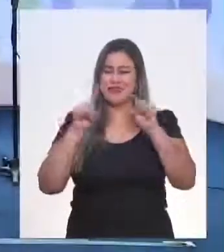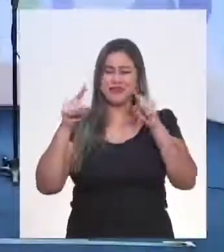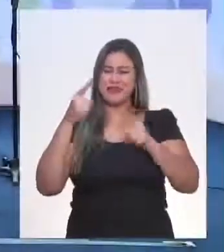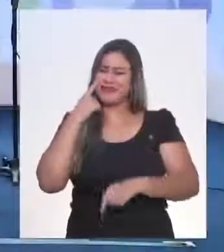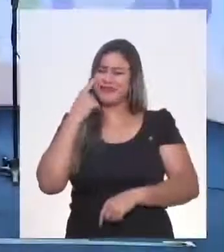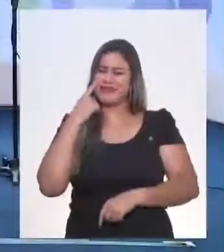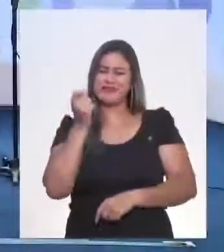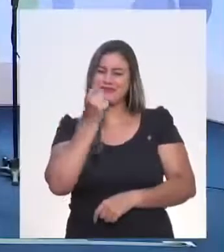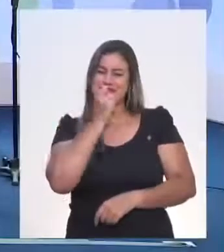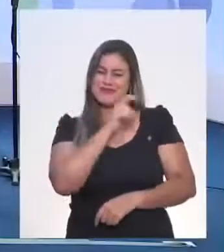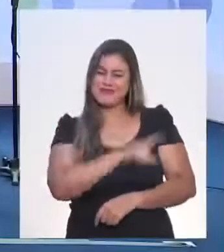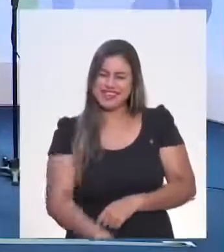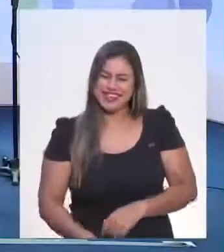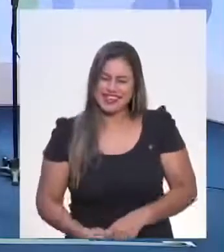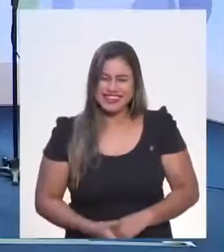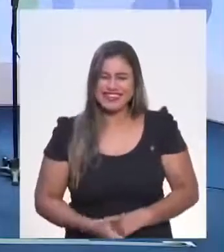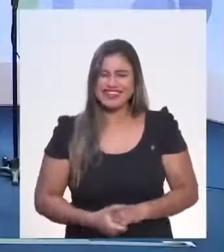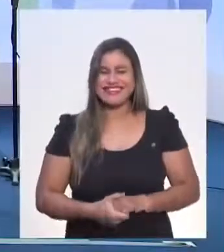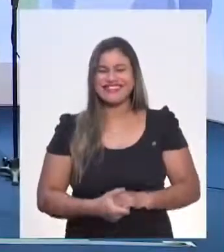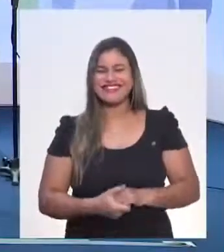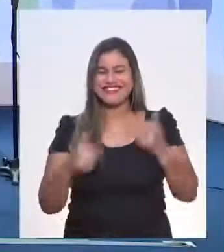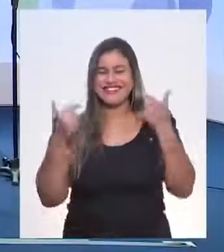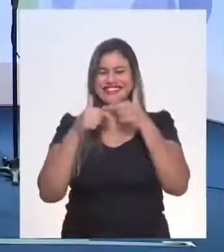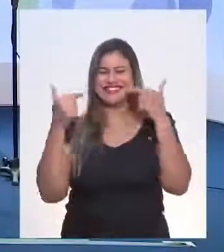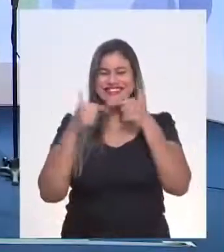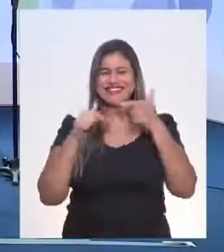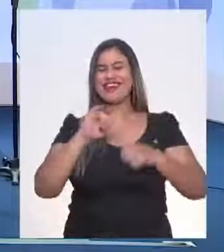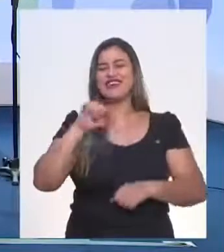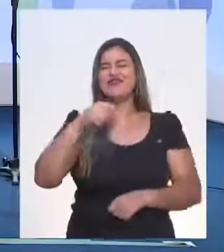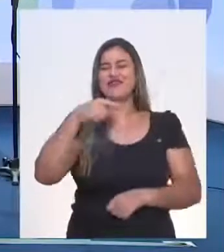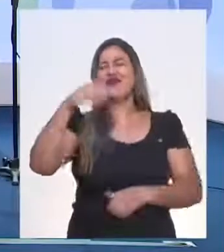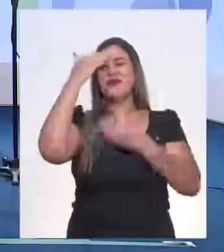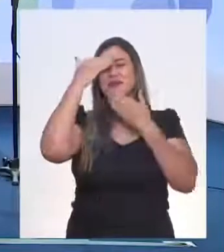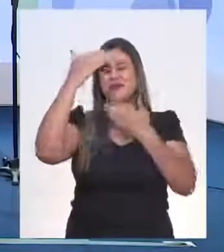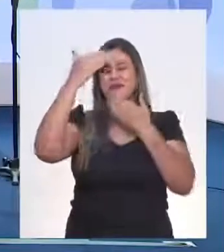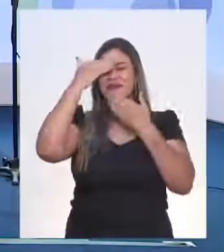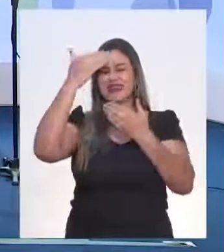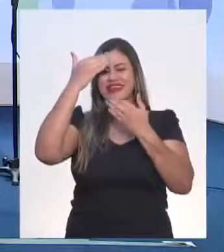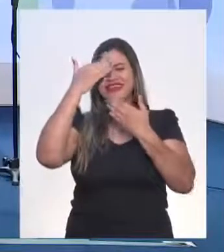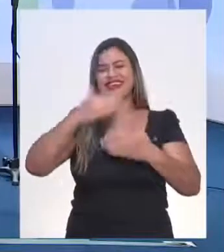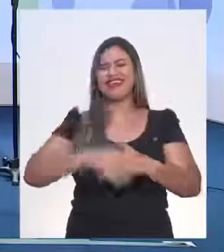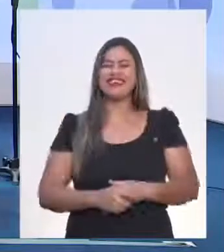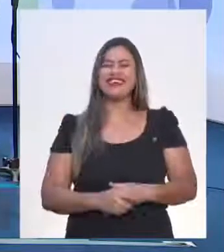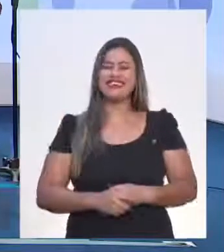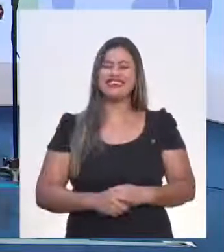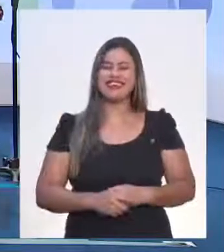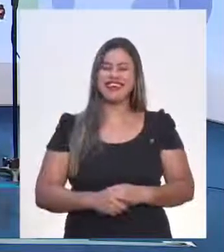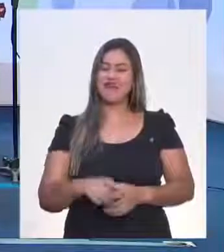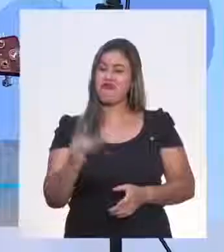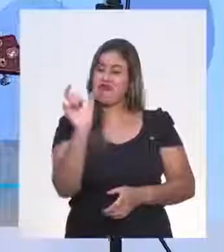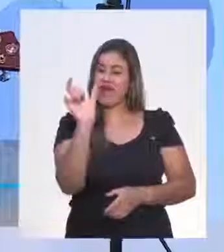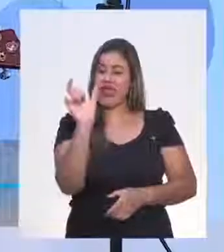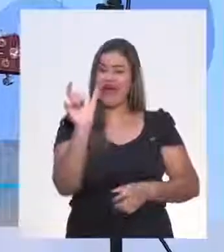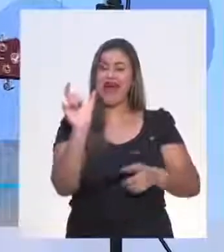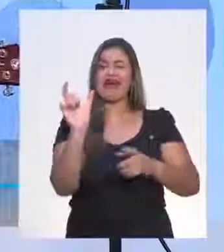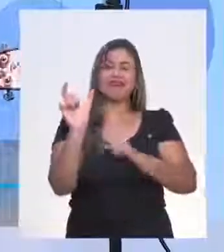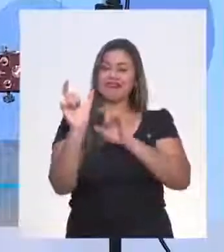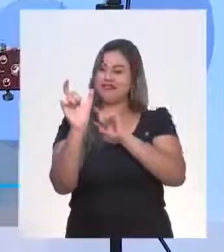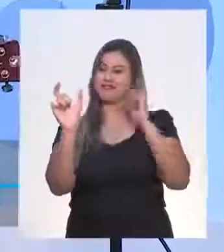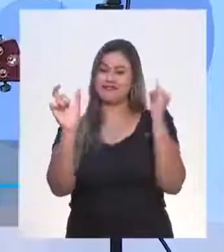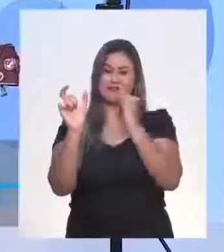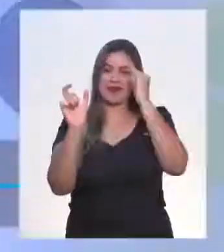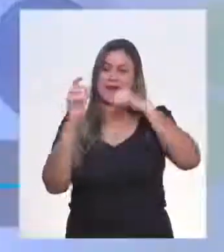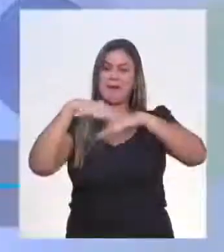constitucional saber gente eu tô rindo muito obrigado jogo muito obrigado meu Deus da